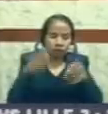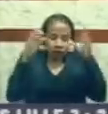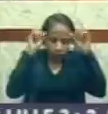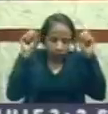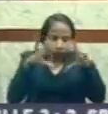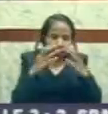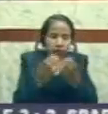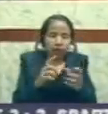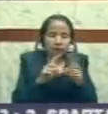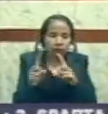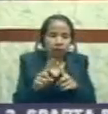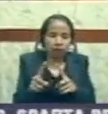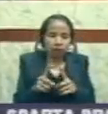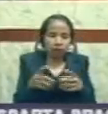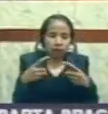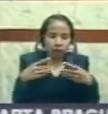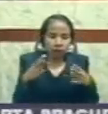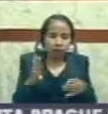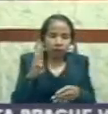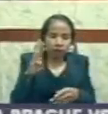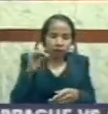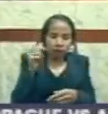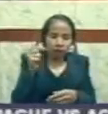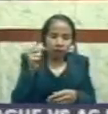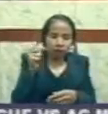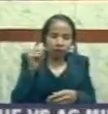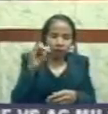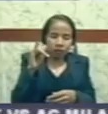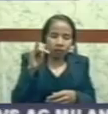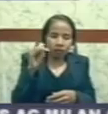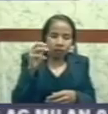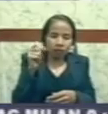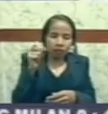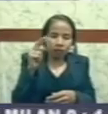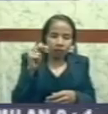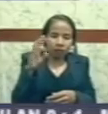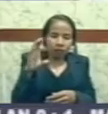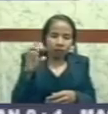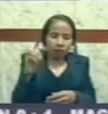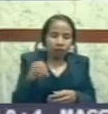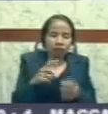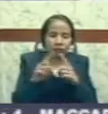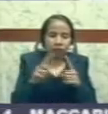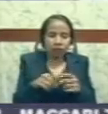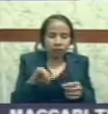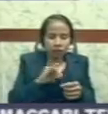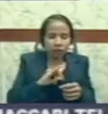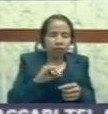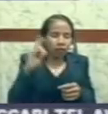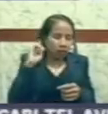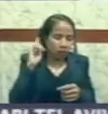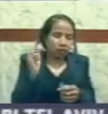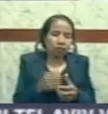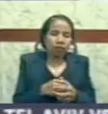Comissão Coliana, mas deputado Bianco Coliana. A mim entende, Dona, entende que até que a